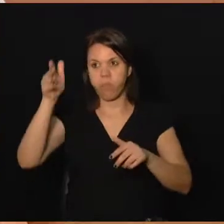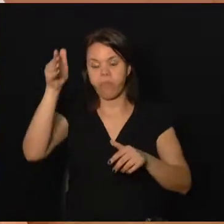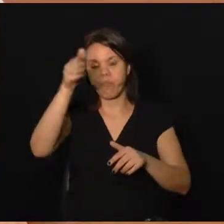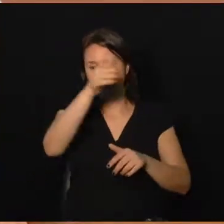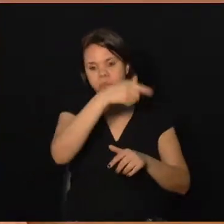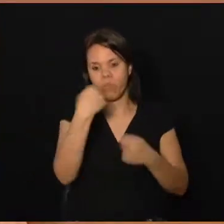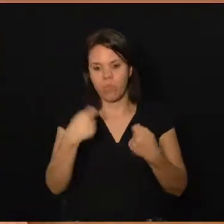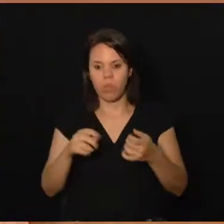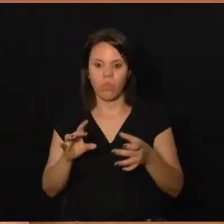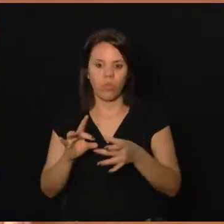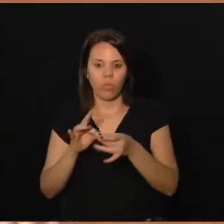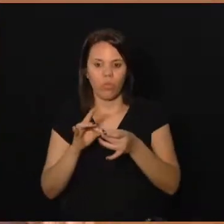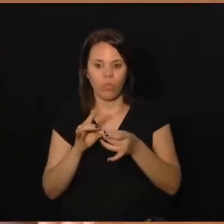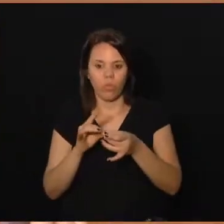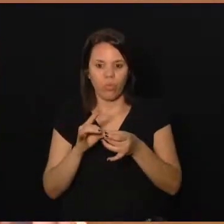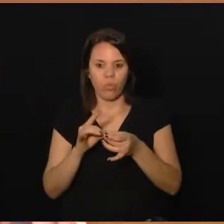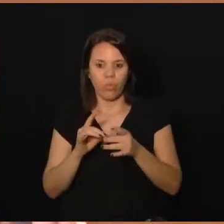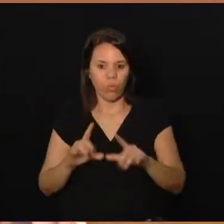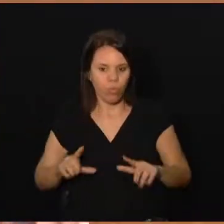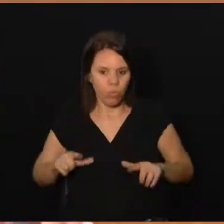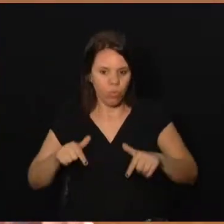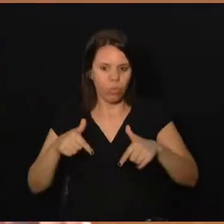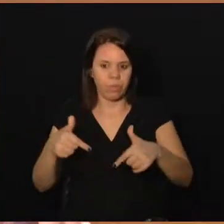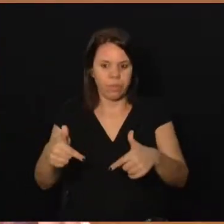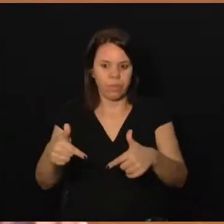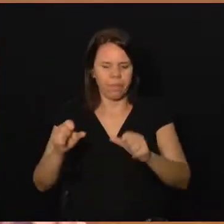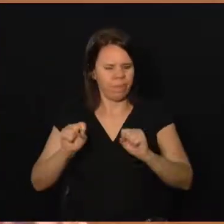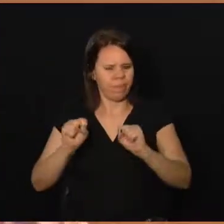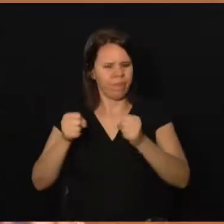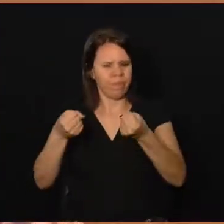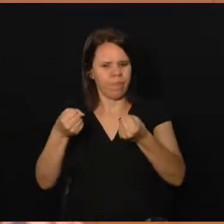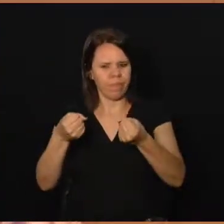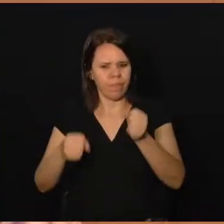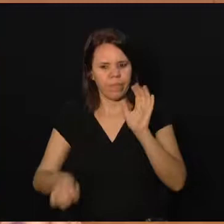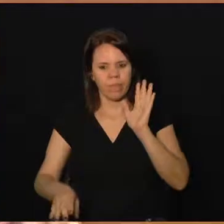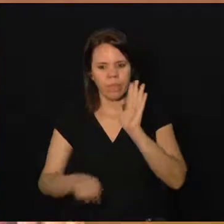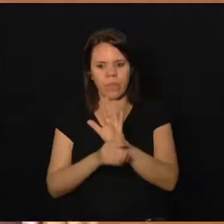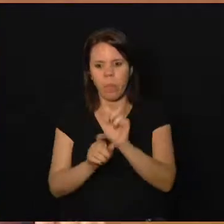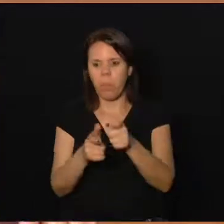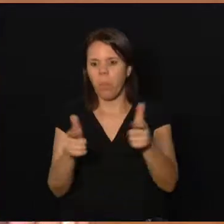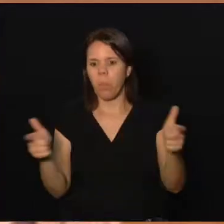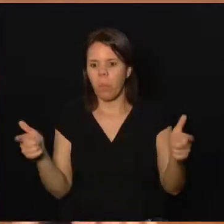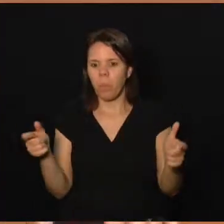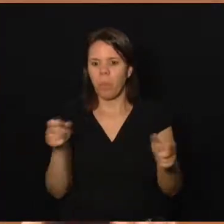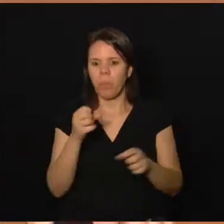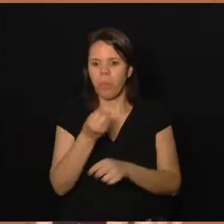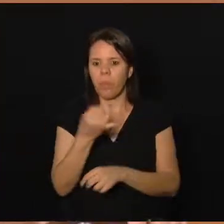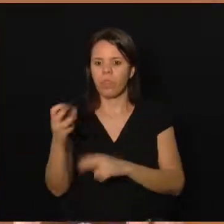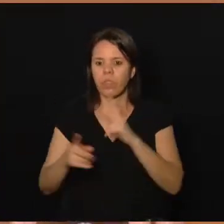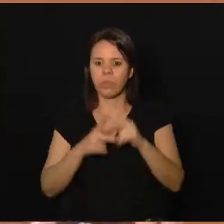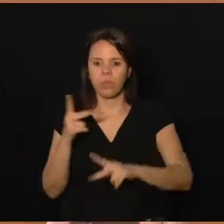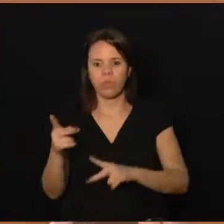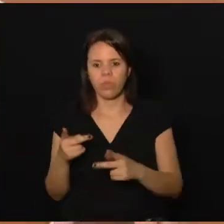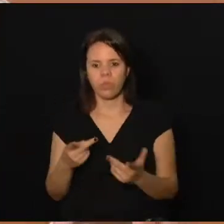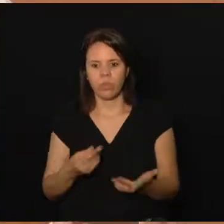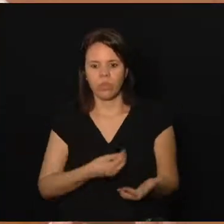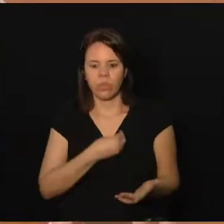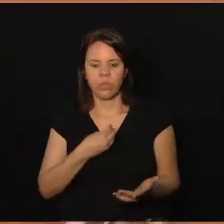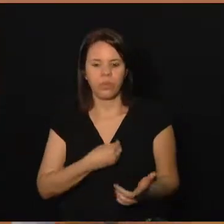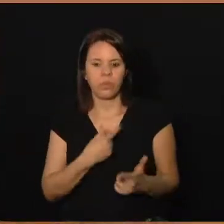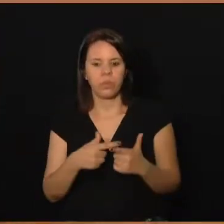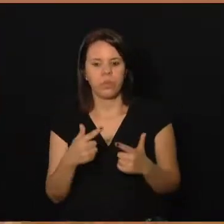unidos, fazer frente a essa bandeira para tentar ajudar o maior número de pessoas que vivem aí a problemática das